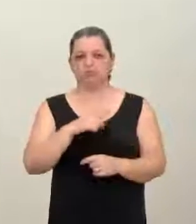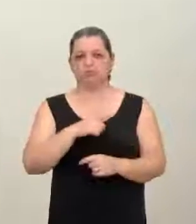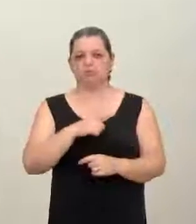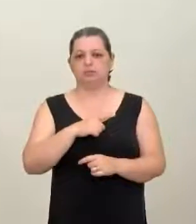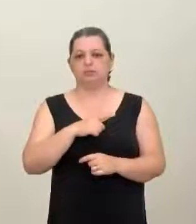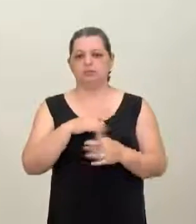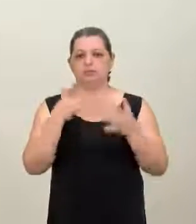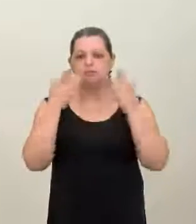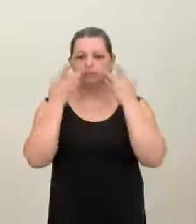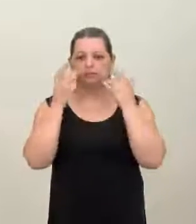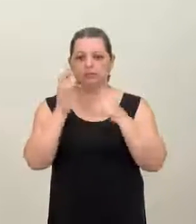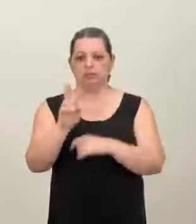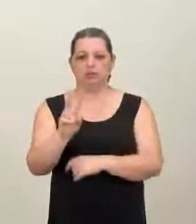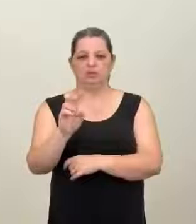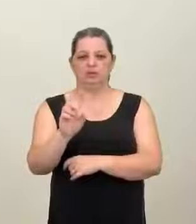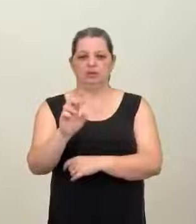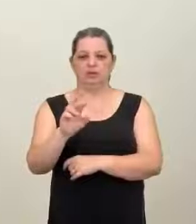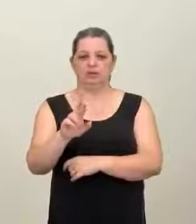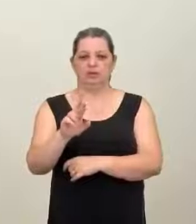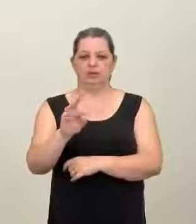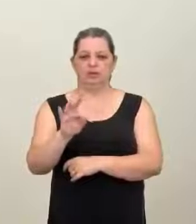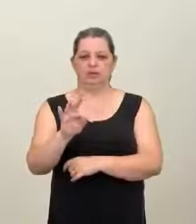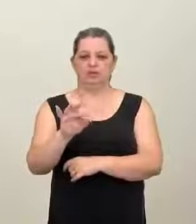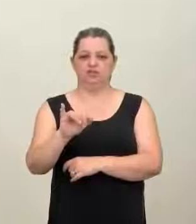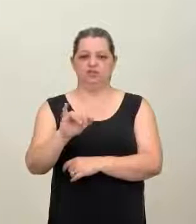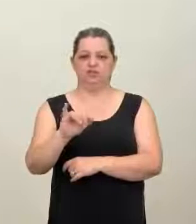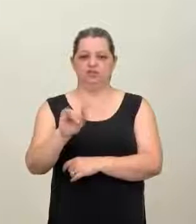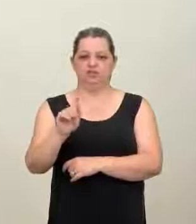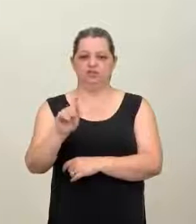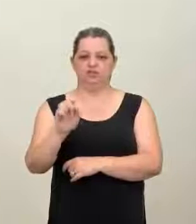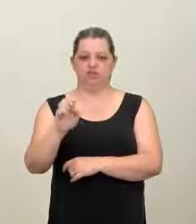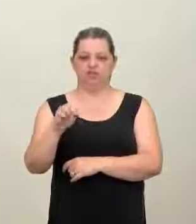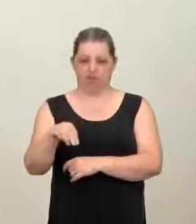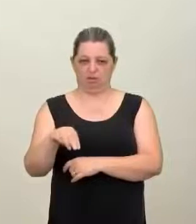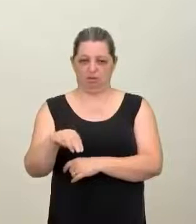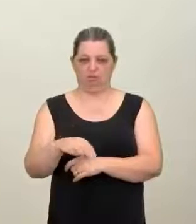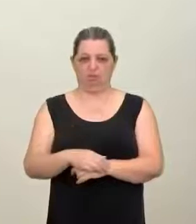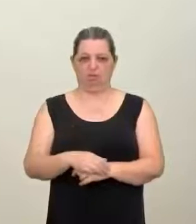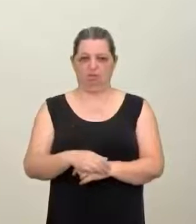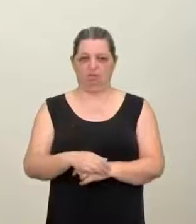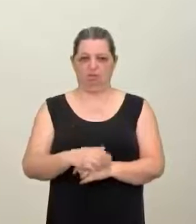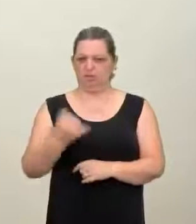Teatro Vertigem fez uma apresentação muito importante no...